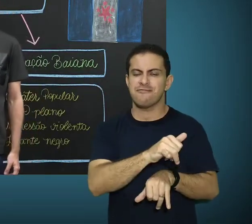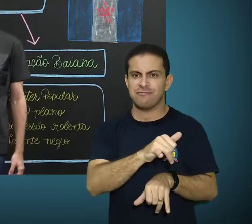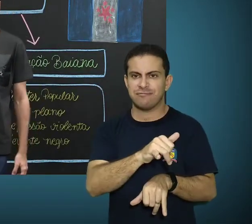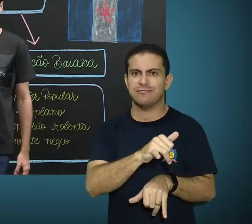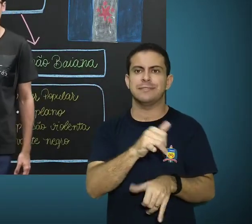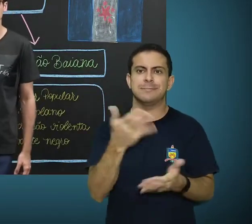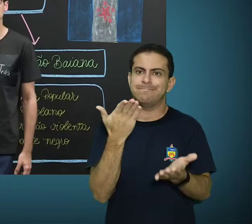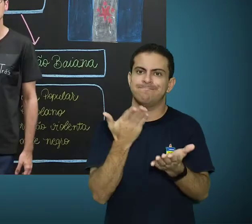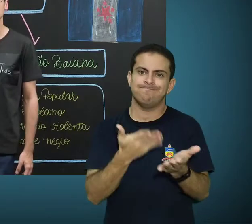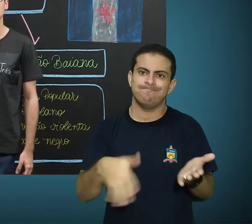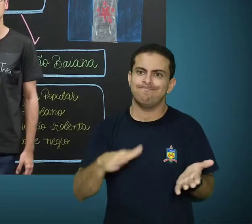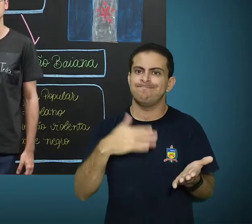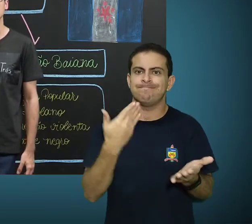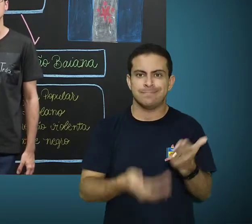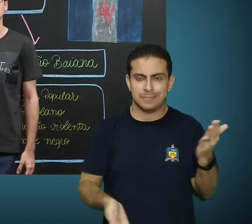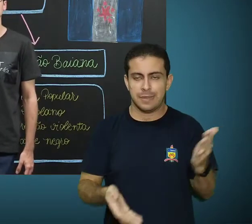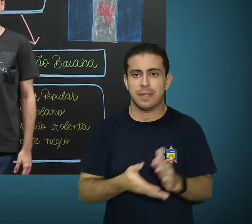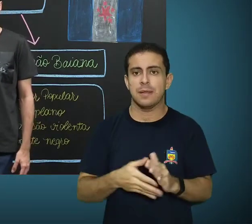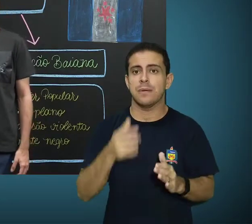dos Reis,